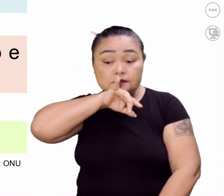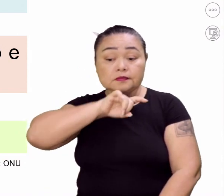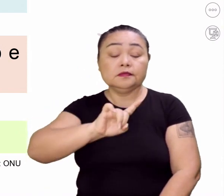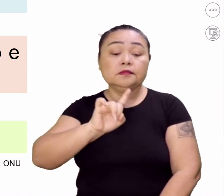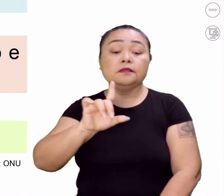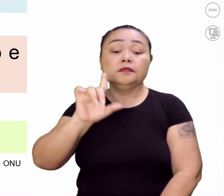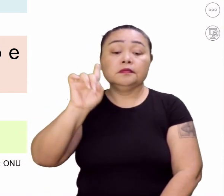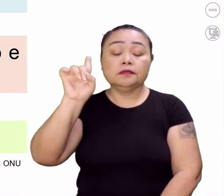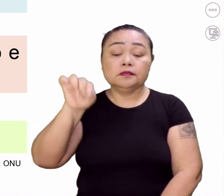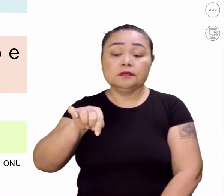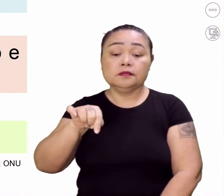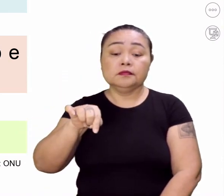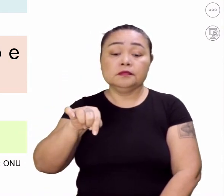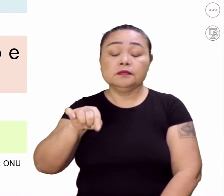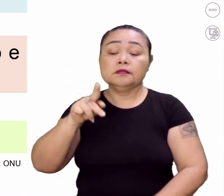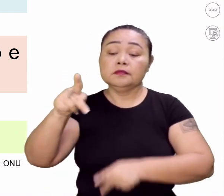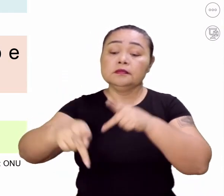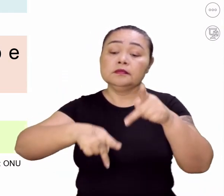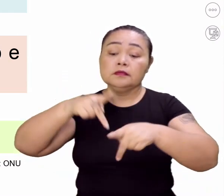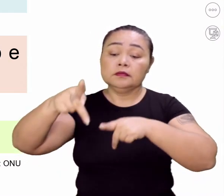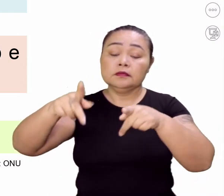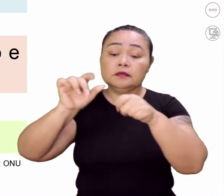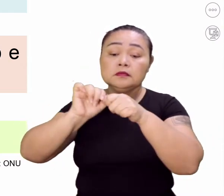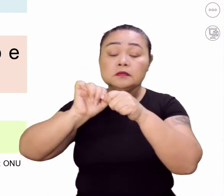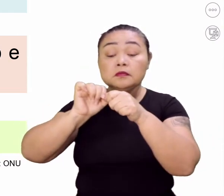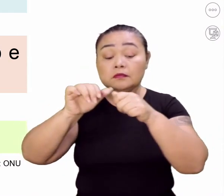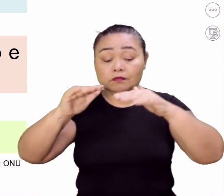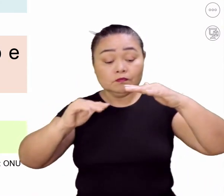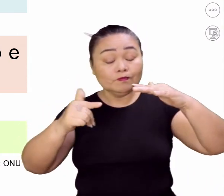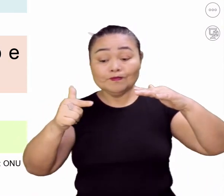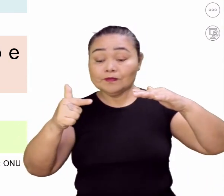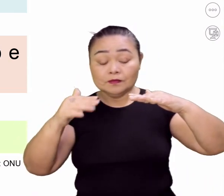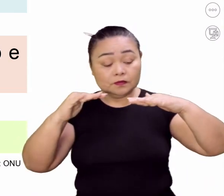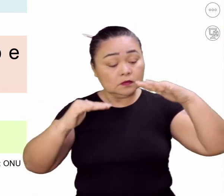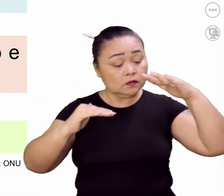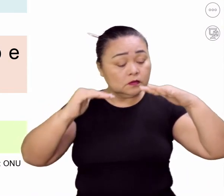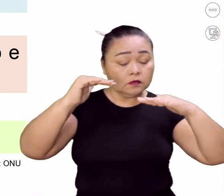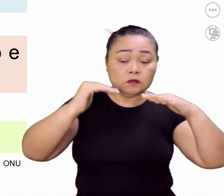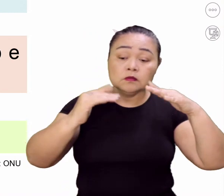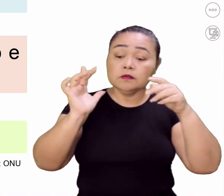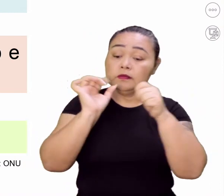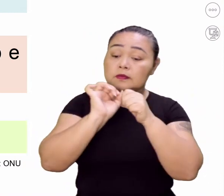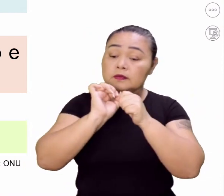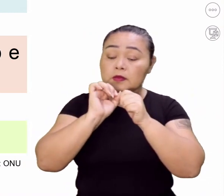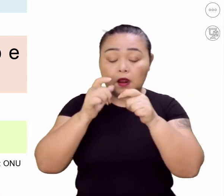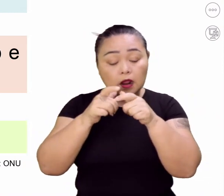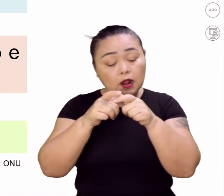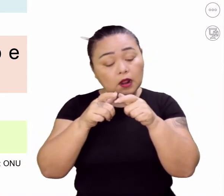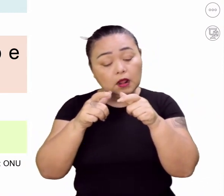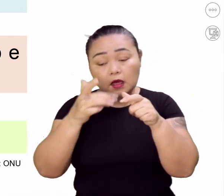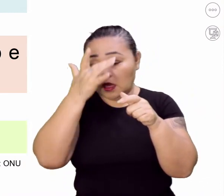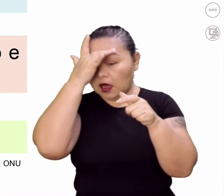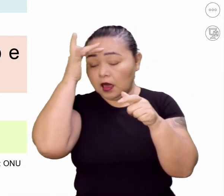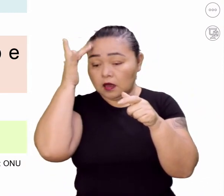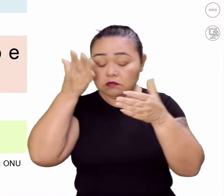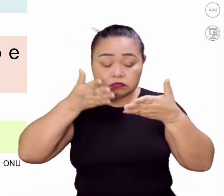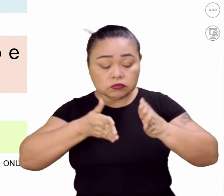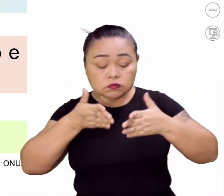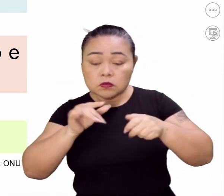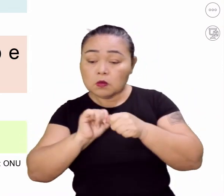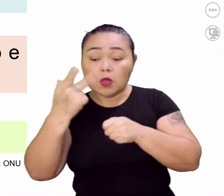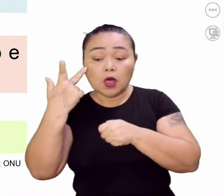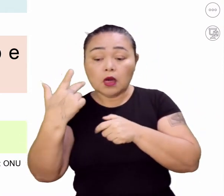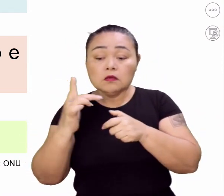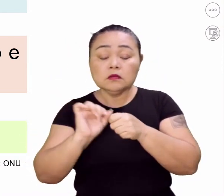a população não está tendo um equilíbrio aí, um crescimento natural de uma Exatamente. população, né? Ou